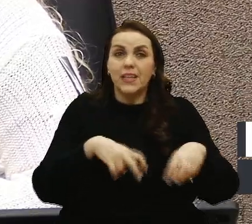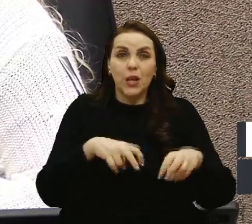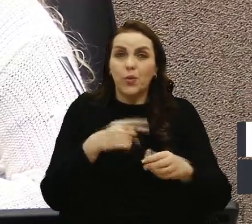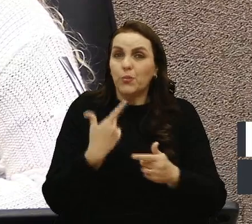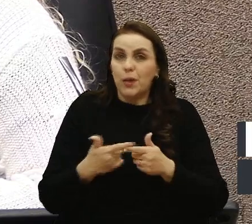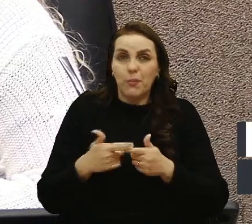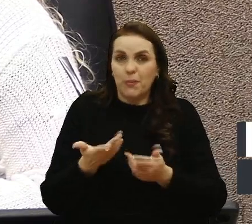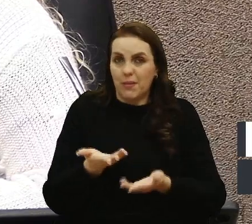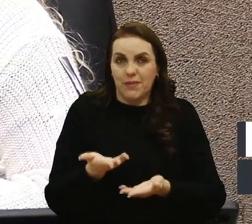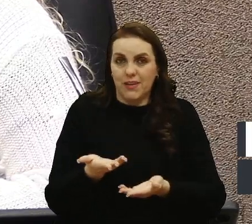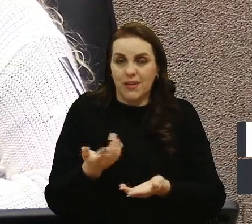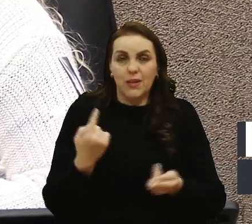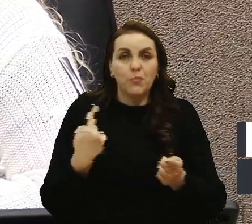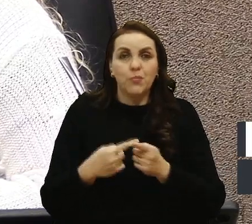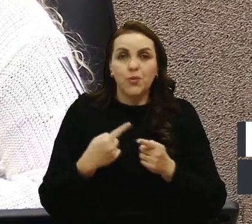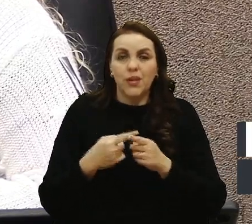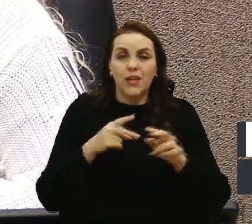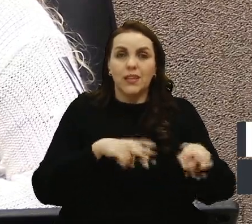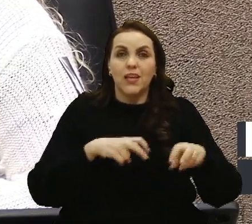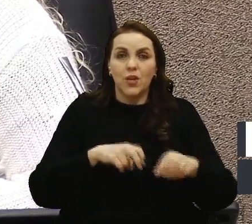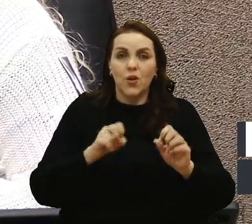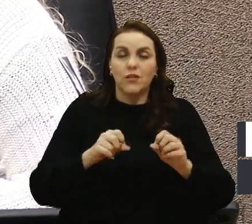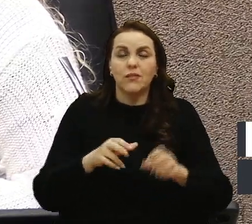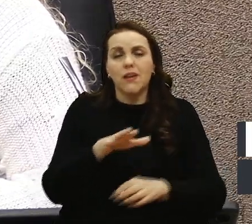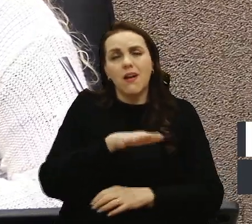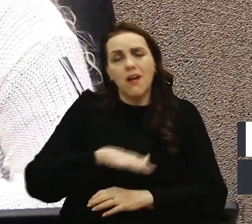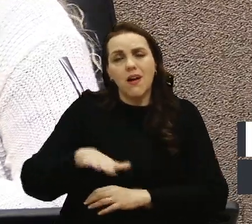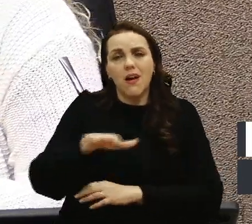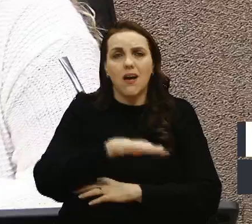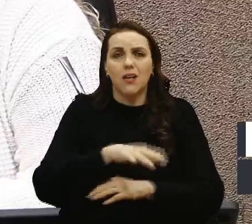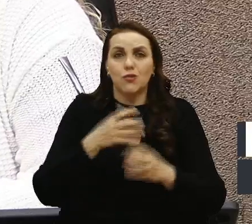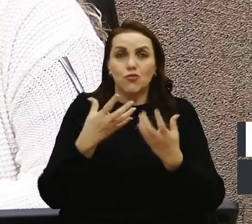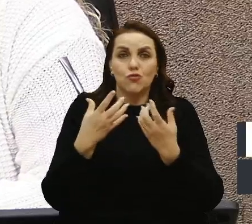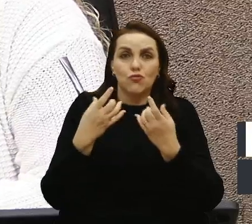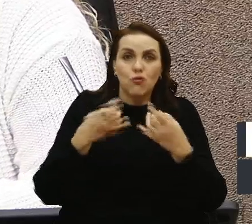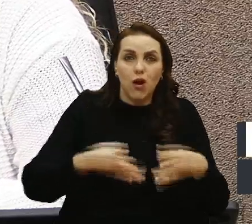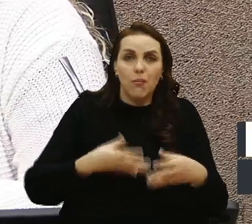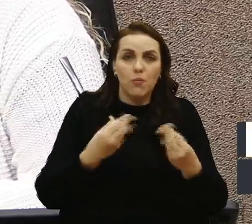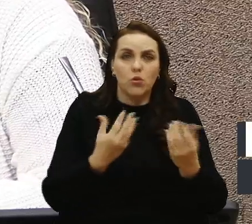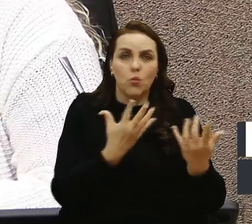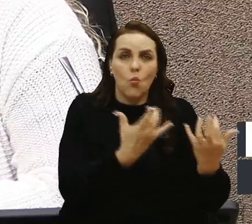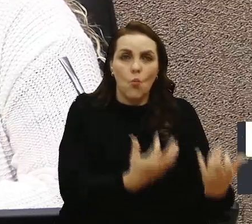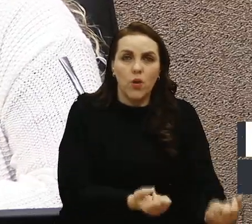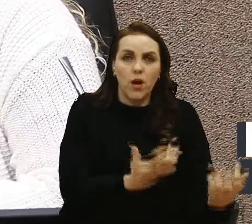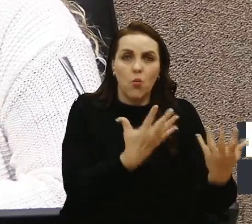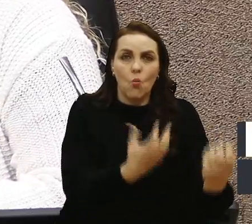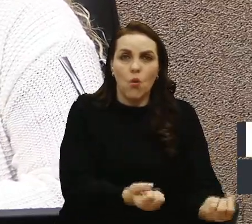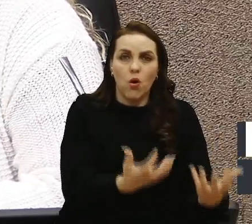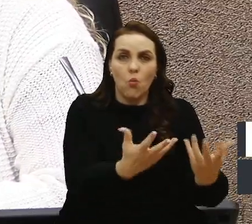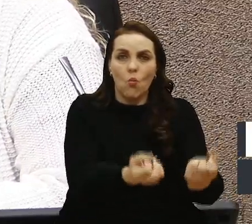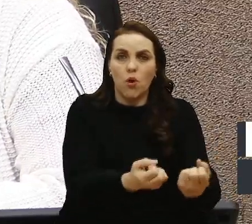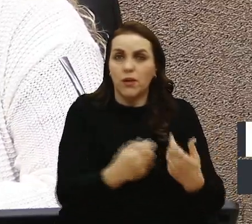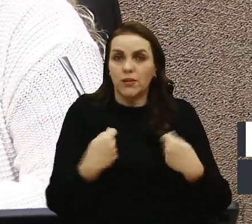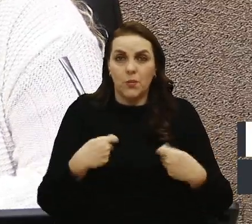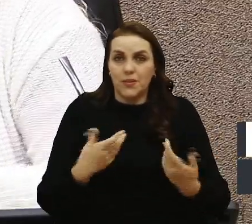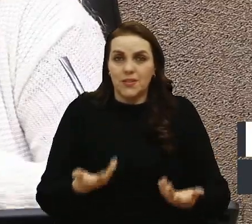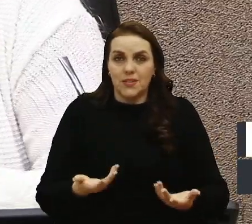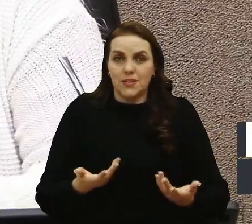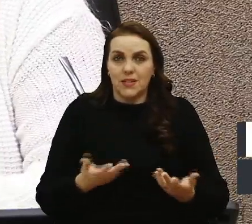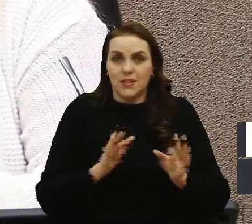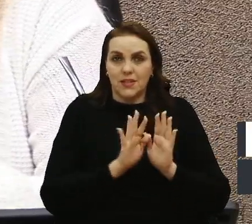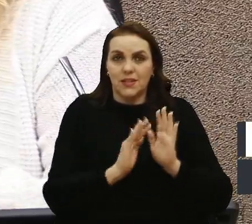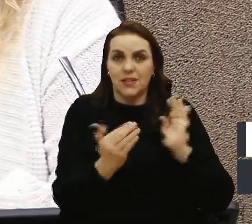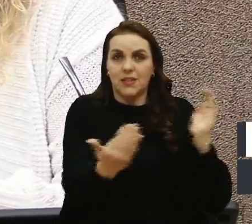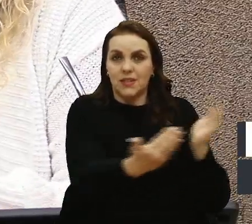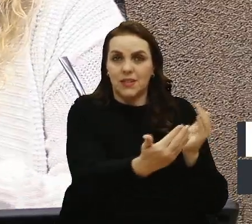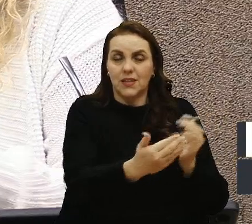problema. Porque o interior tem área de sobra permeável. Não tem o porquê. E aí, por exemplo, hoje, para usar a